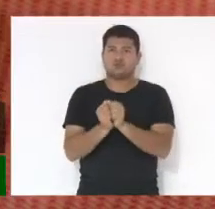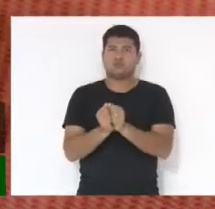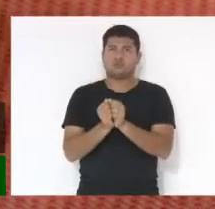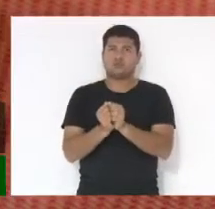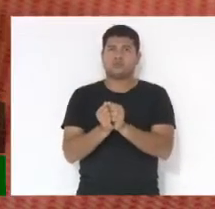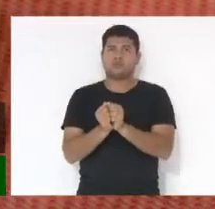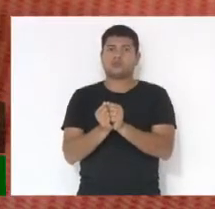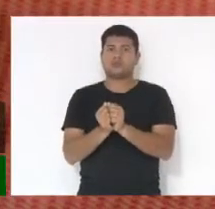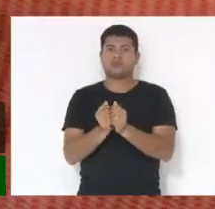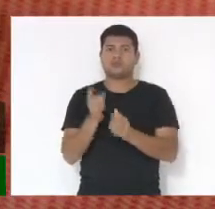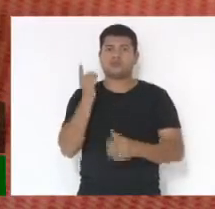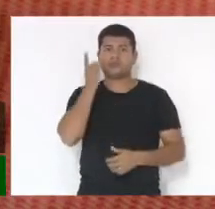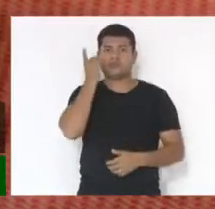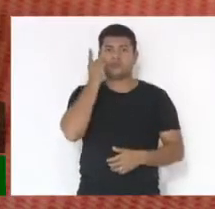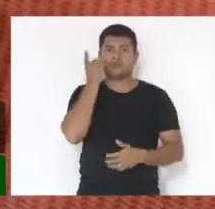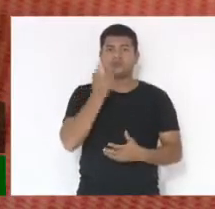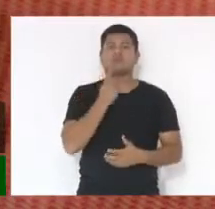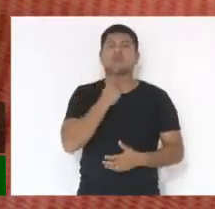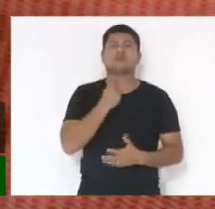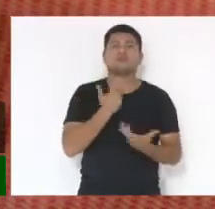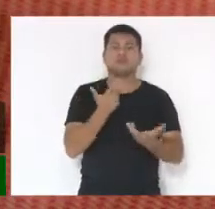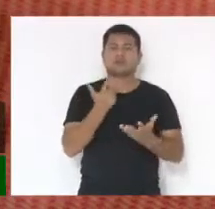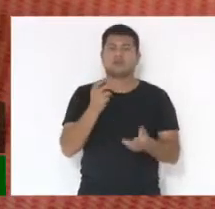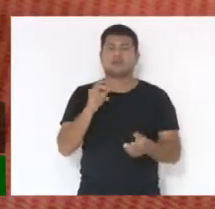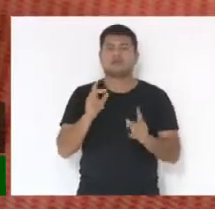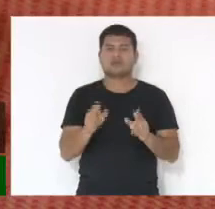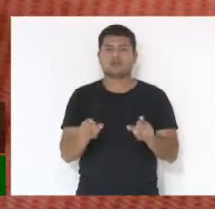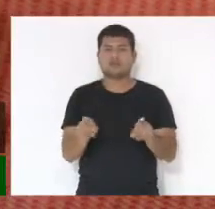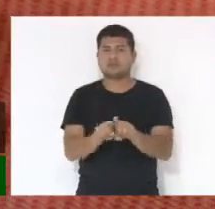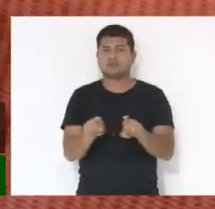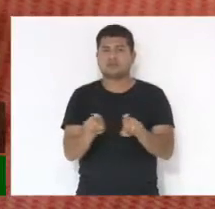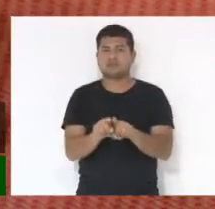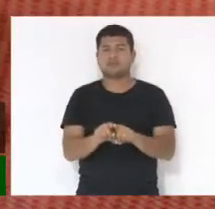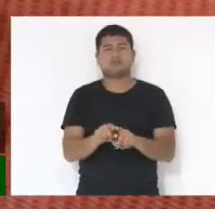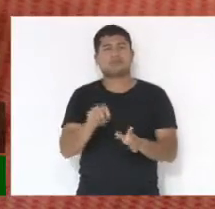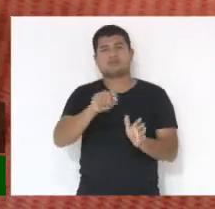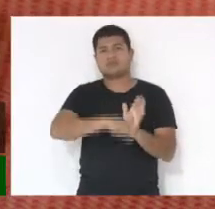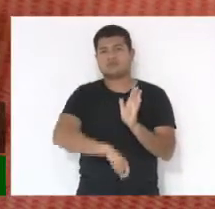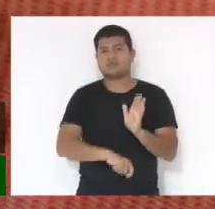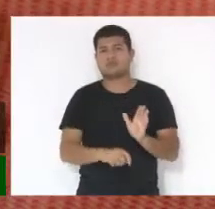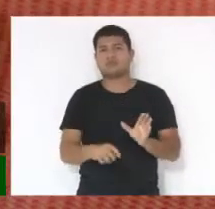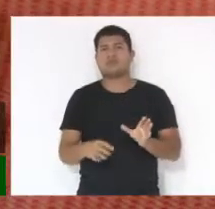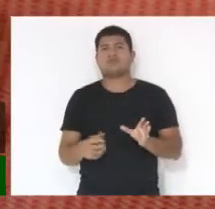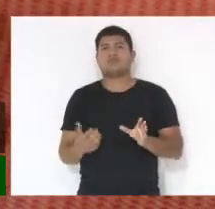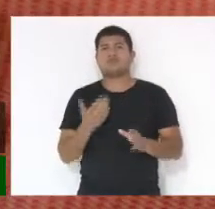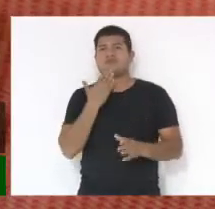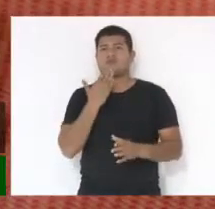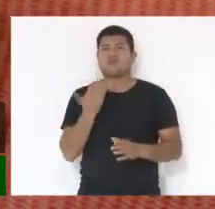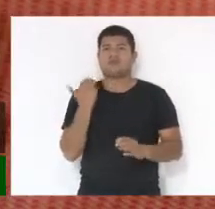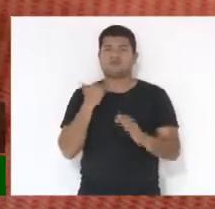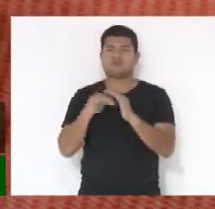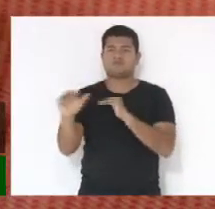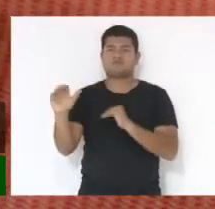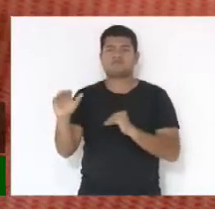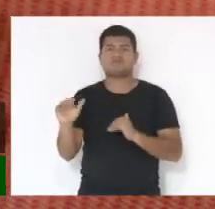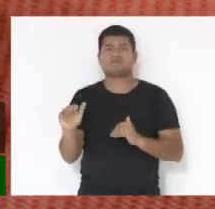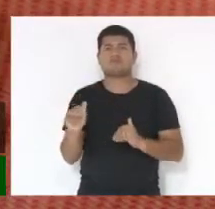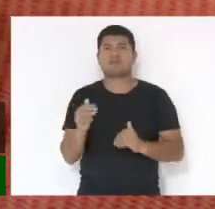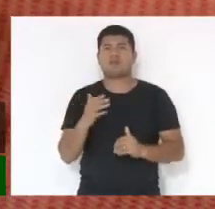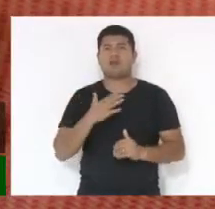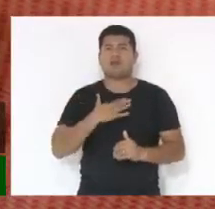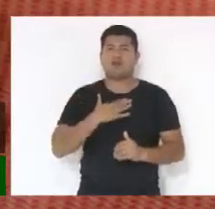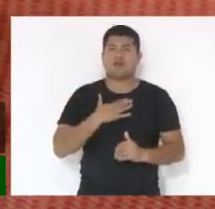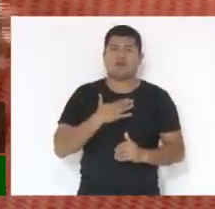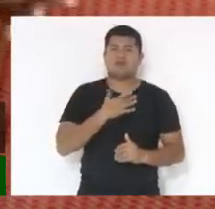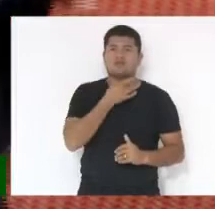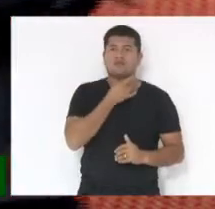dos deputados que desejarem, assinamos os dois pedidos em conjunto, então, deputado Titão, seu Pelsa, eu, Cobalcini e deputado Milton